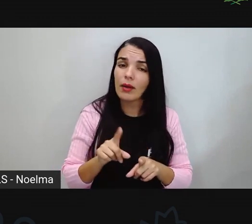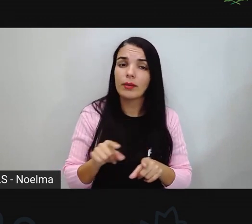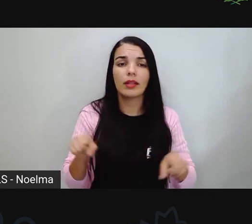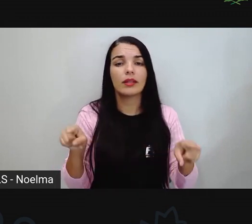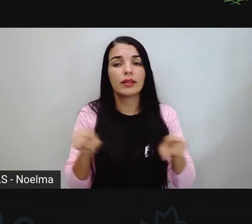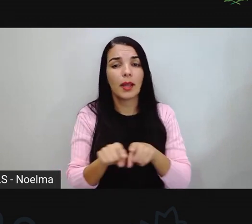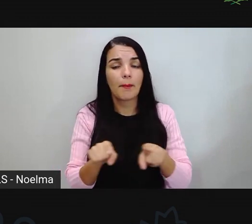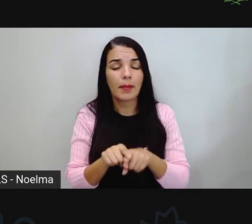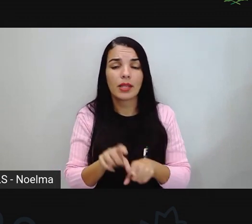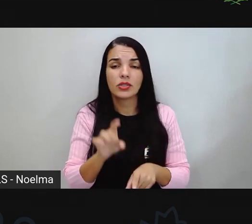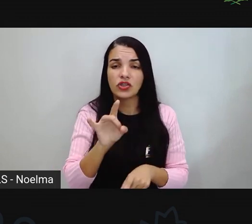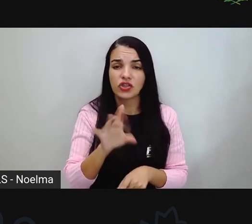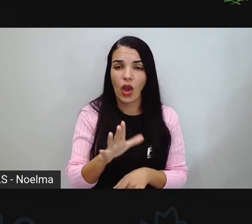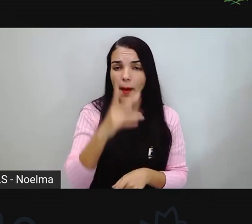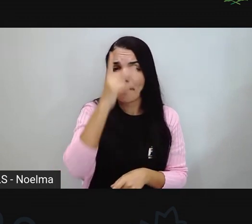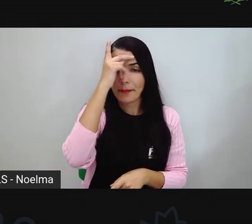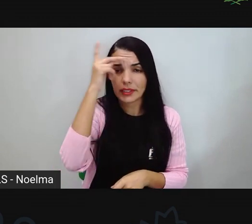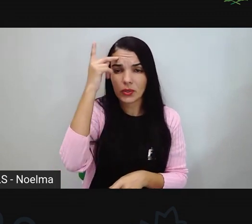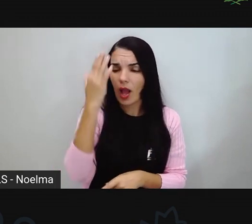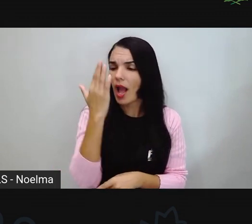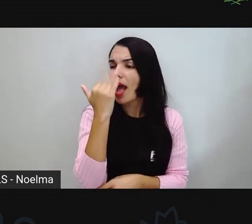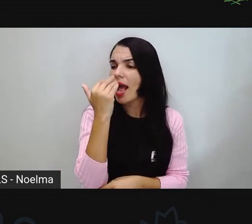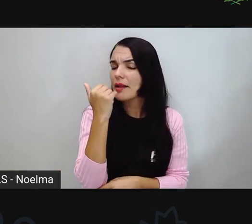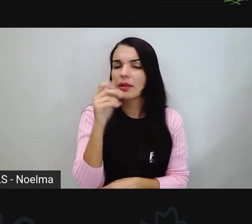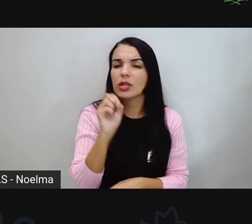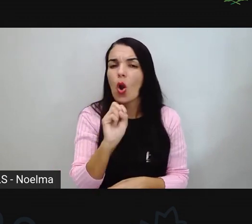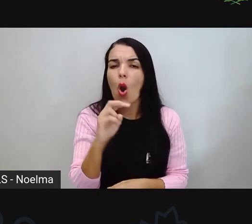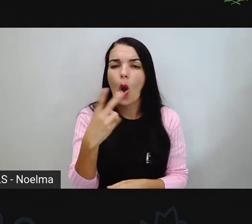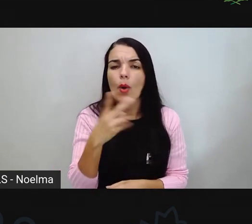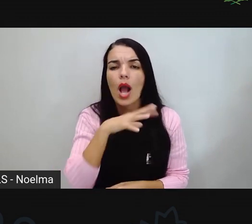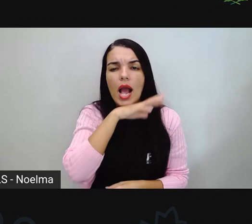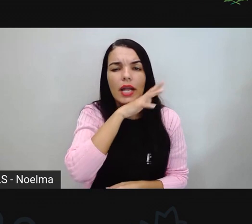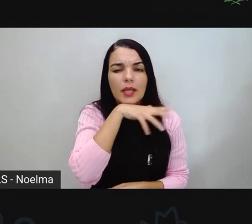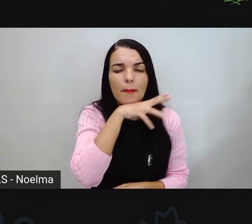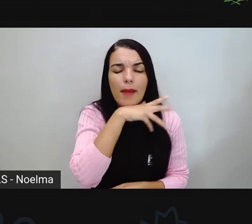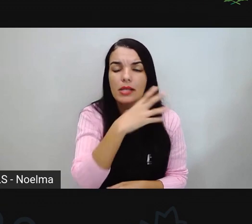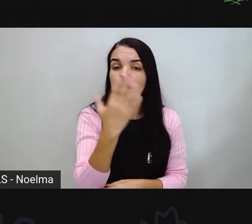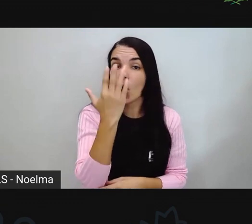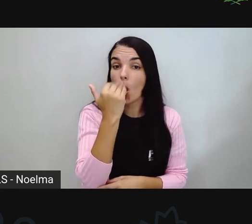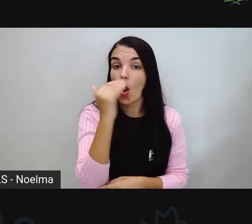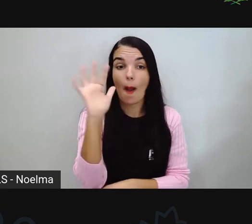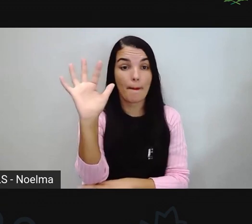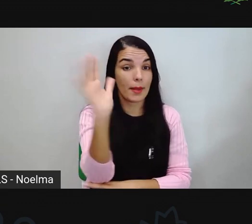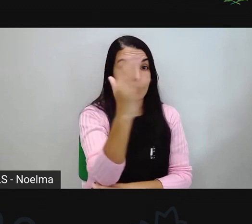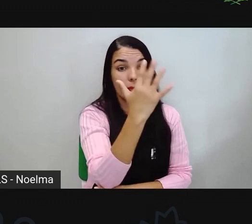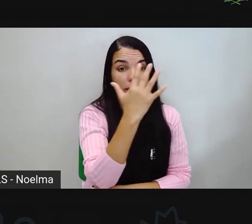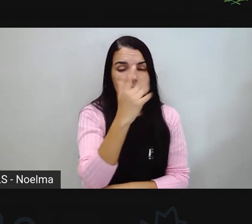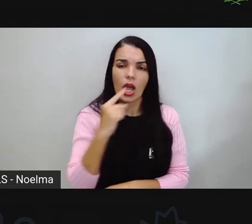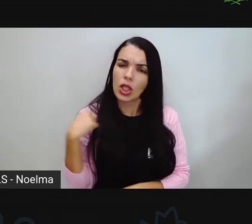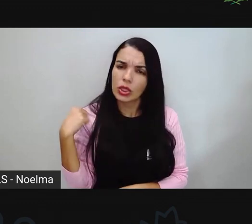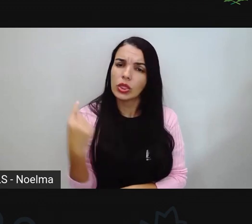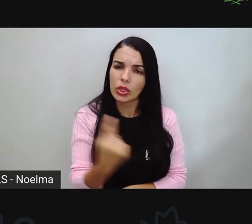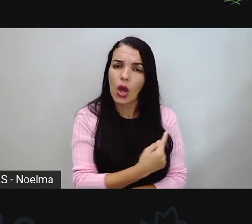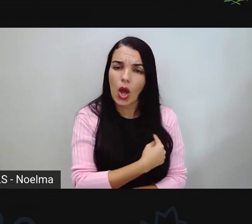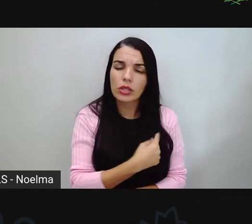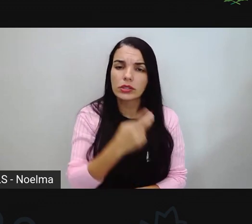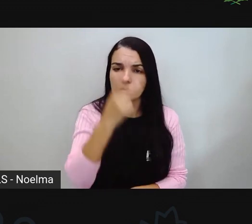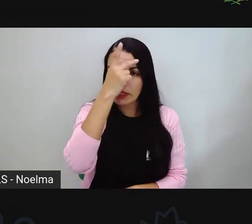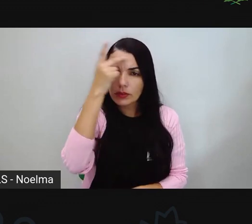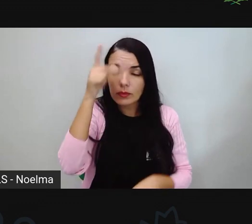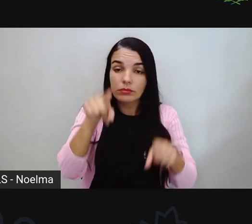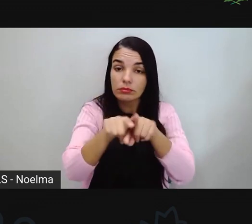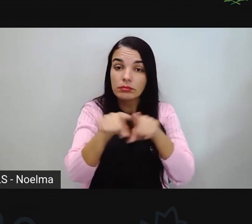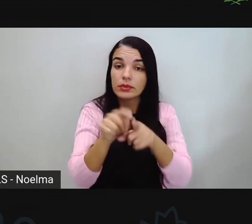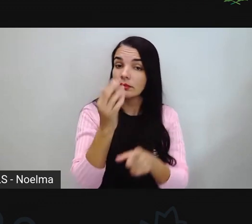de plantas, não são somente os herbívoros. Nós também comemos plantas, né? Então, essa